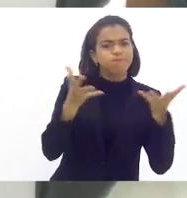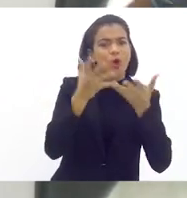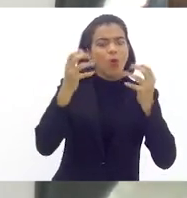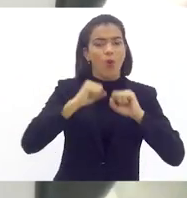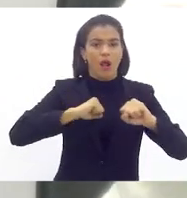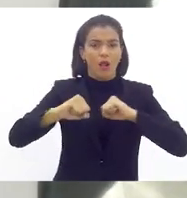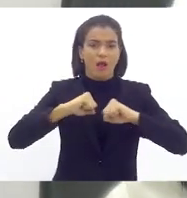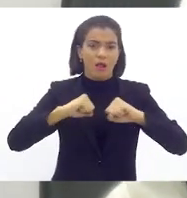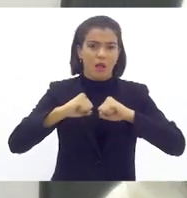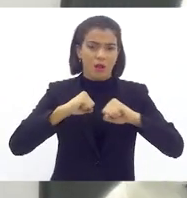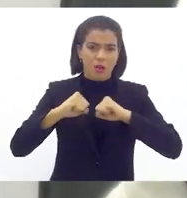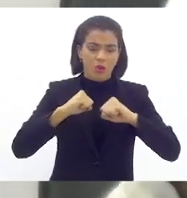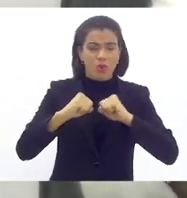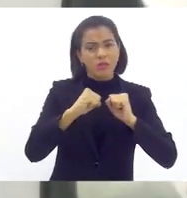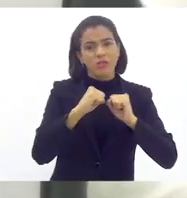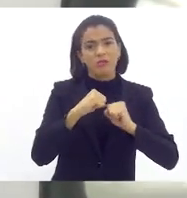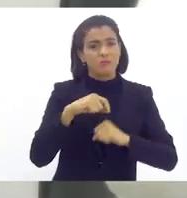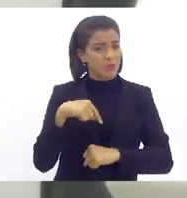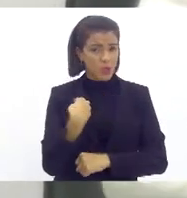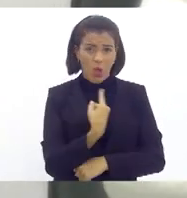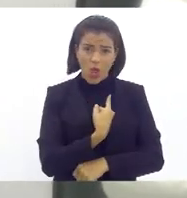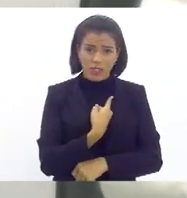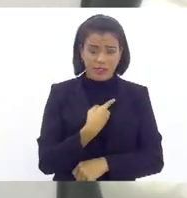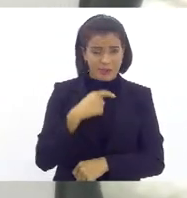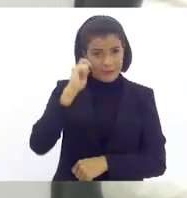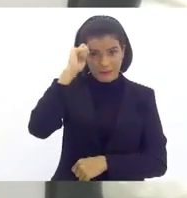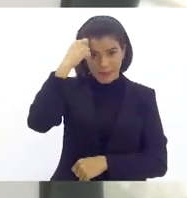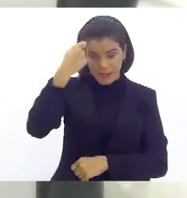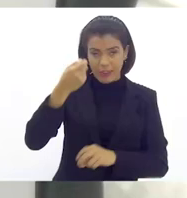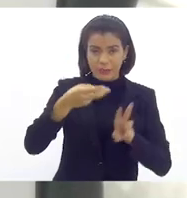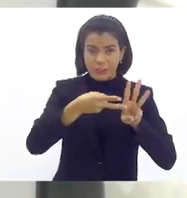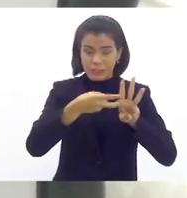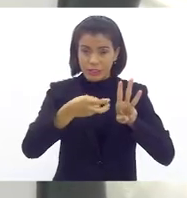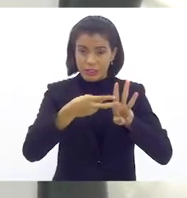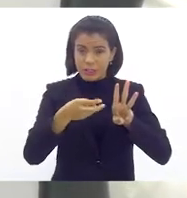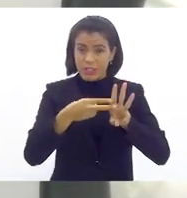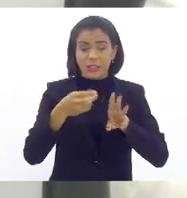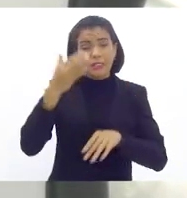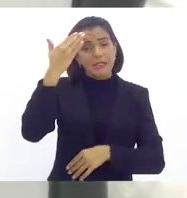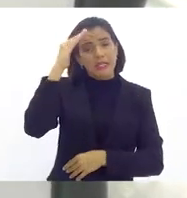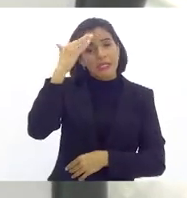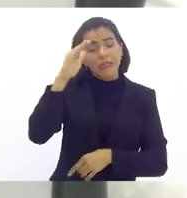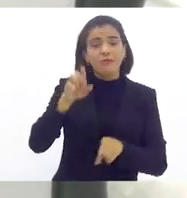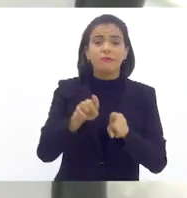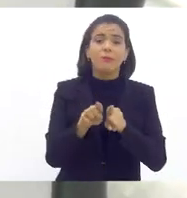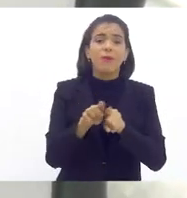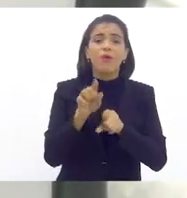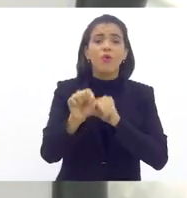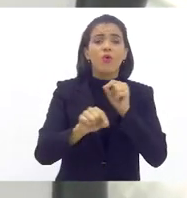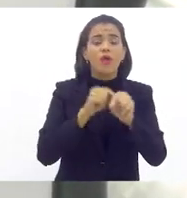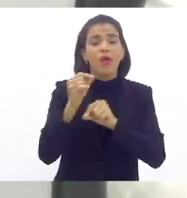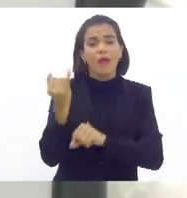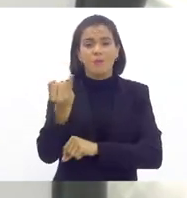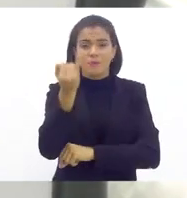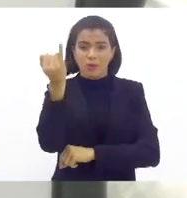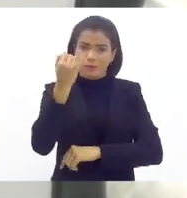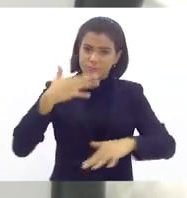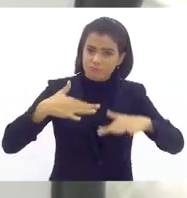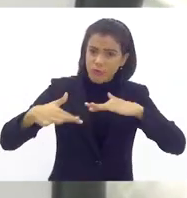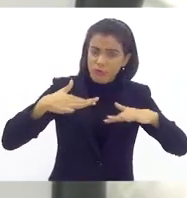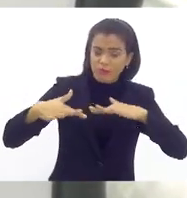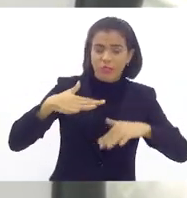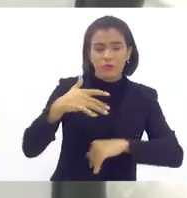que passa por todos nós que estamos aqui e principalmente entendendo da importância que o próprio movimento